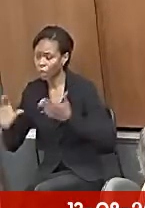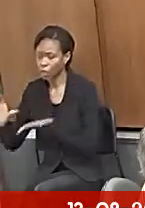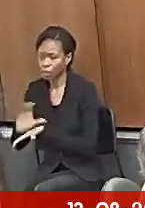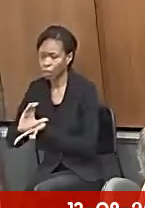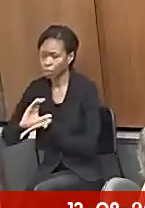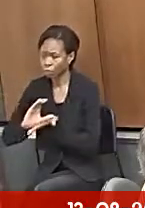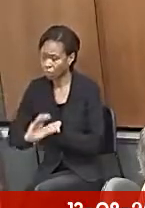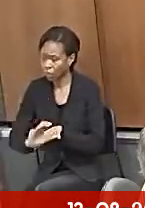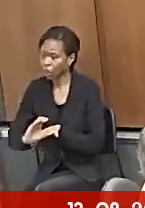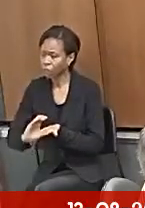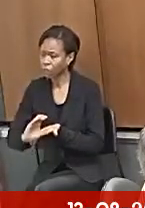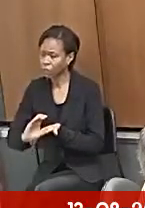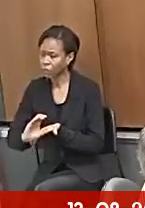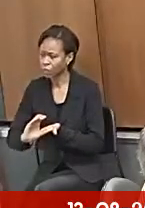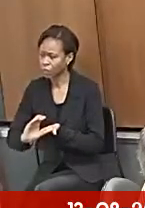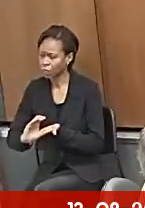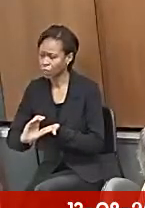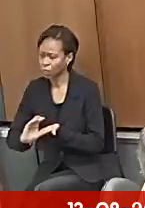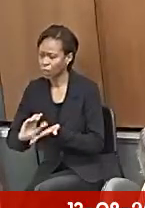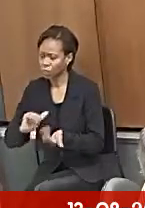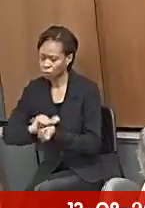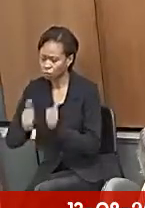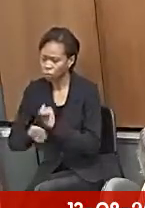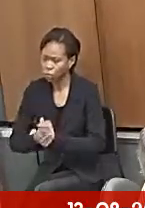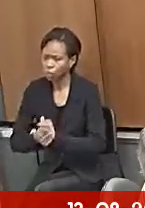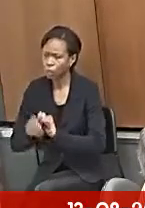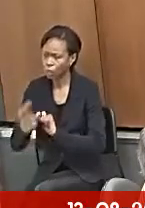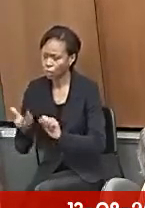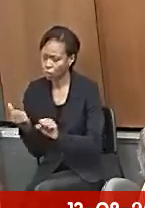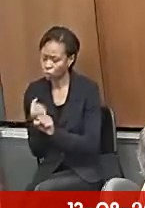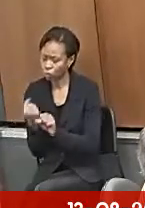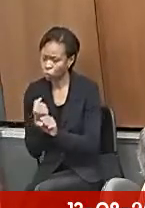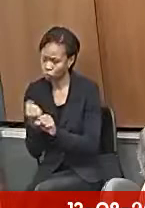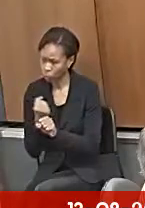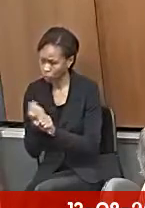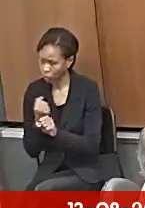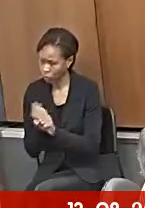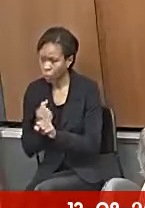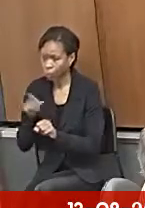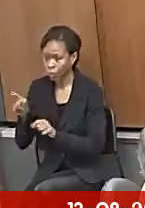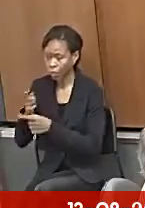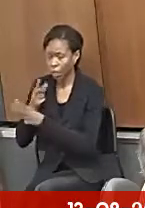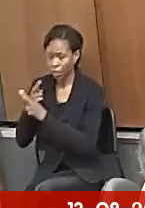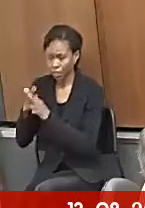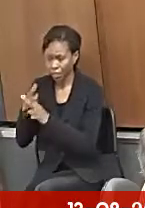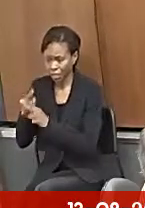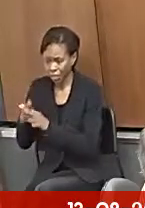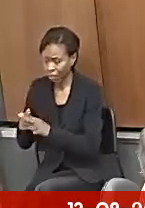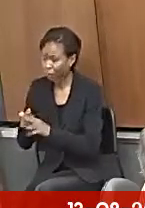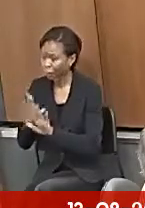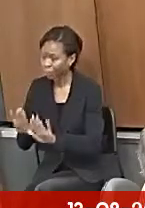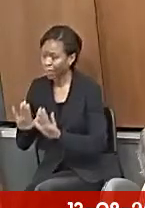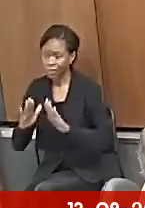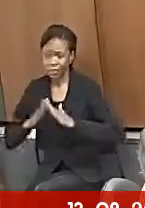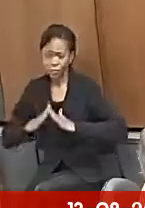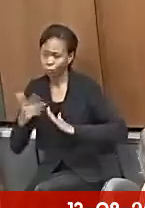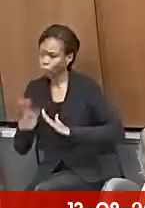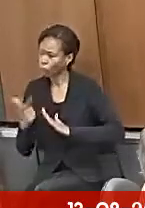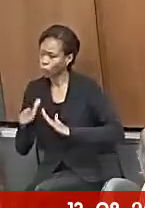pelo caso de movimento é que foi construído pelo pelo pela caixa federal não possuía